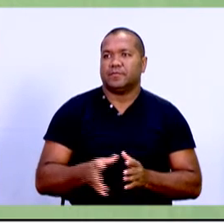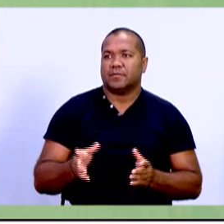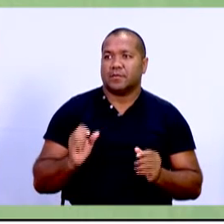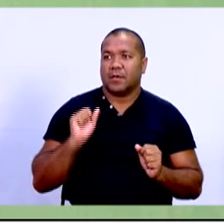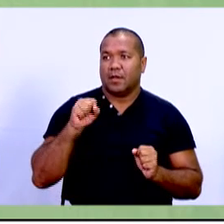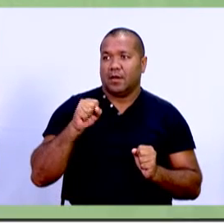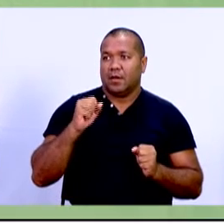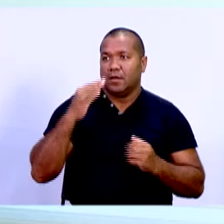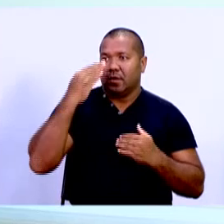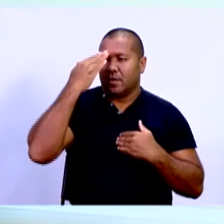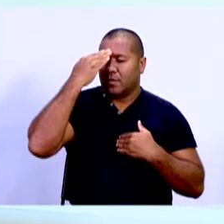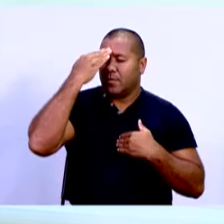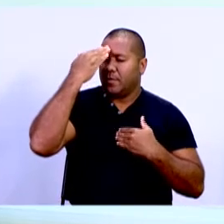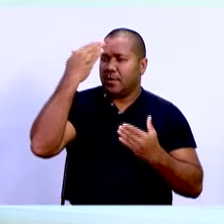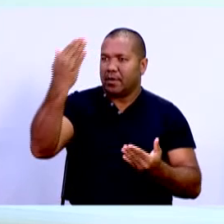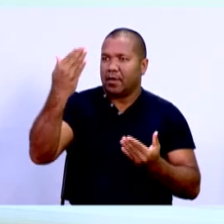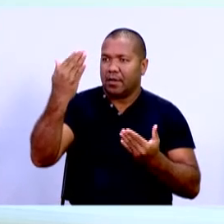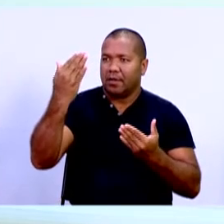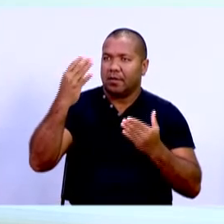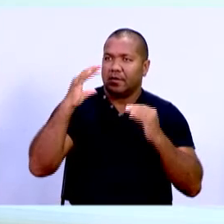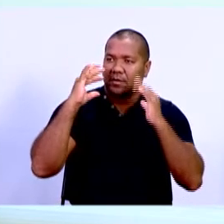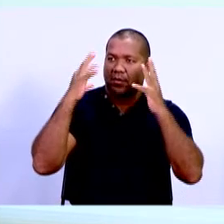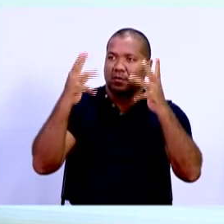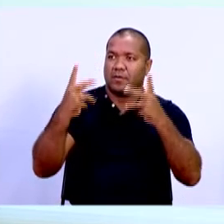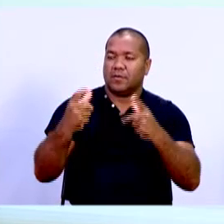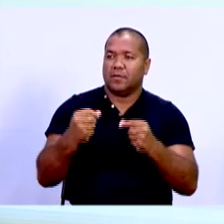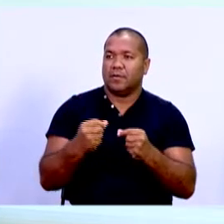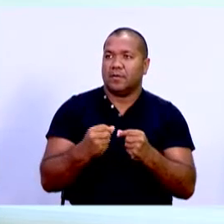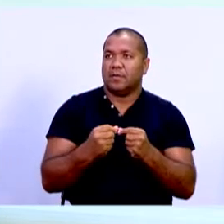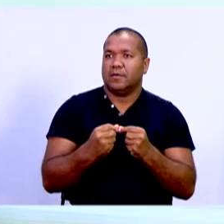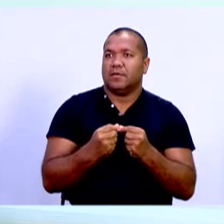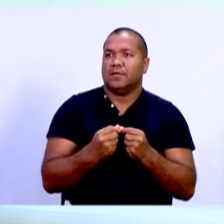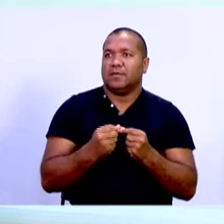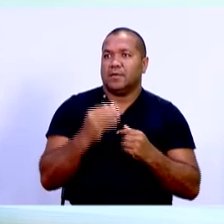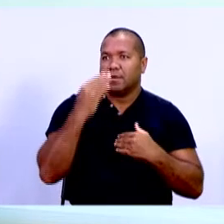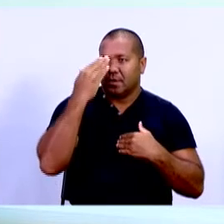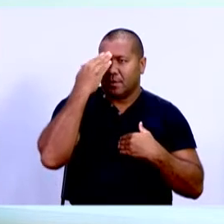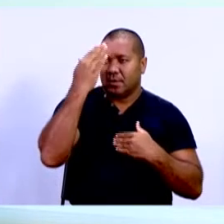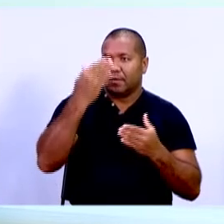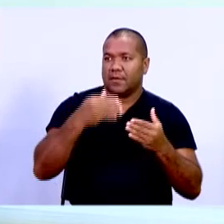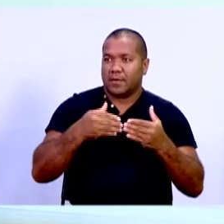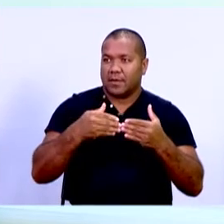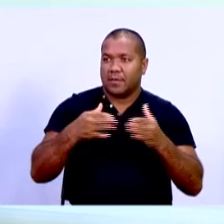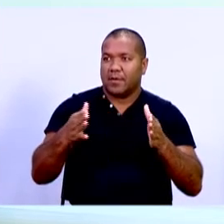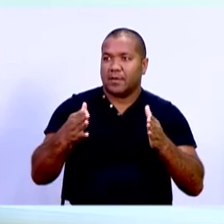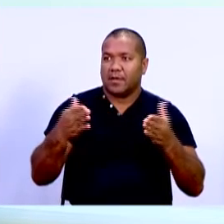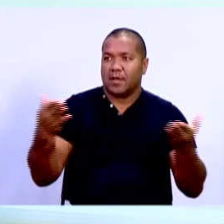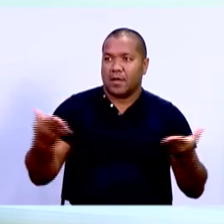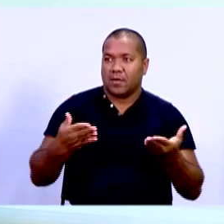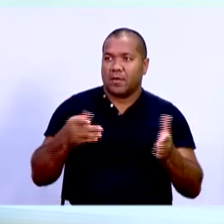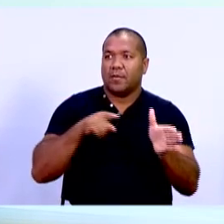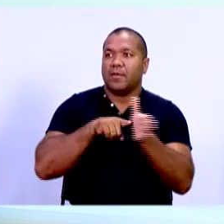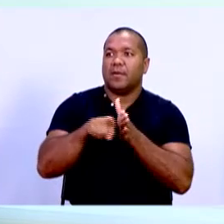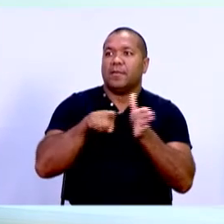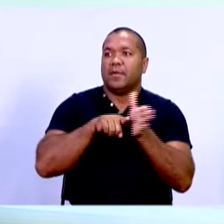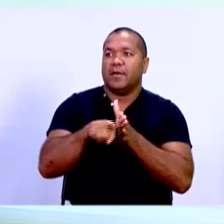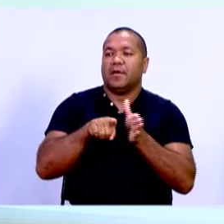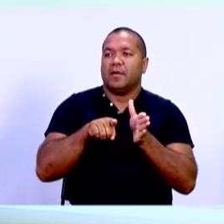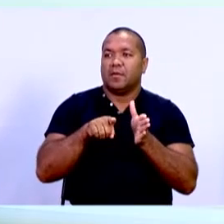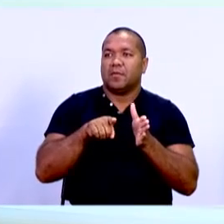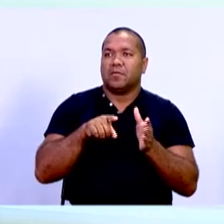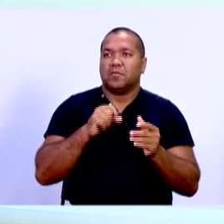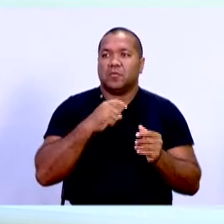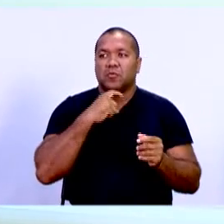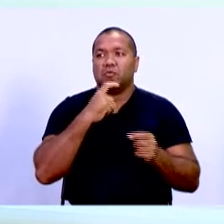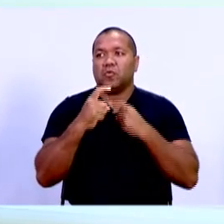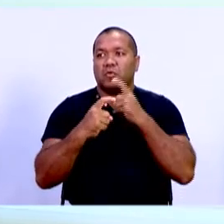Era isso, eu quero agradecer a todos, viu? Acredito que vai ficar aberto aqui o espaço para alguma pergunta, algum questionamento.